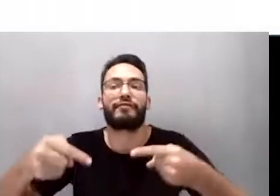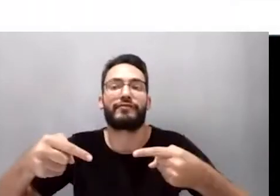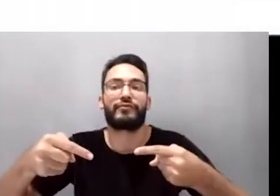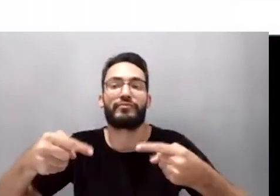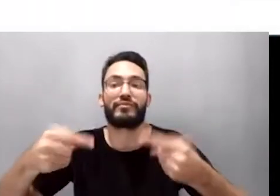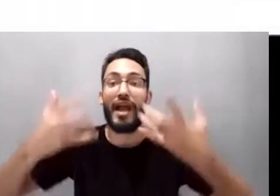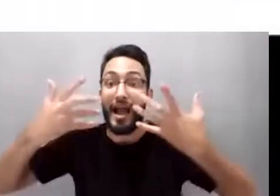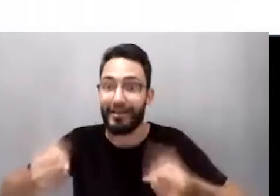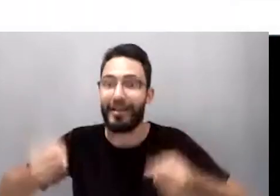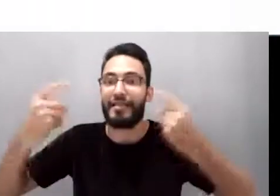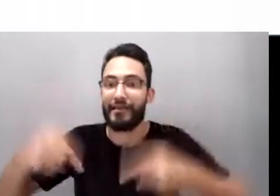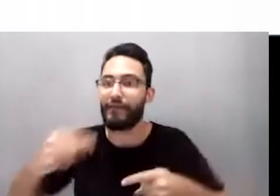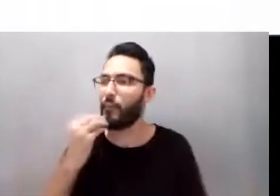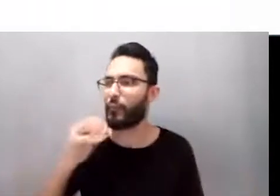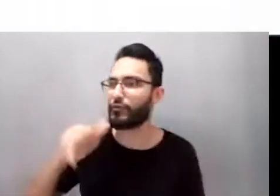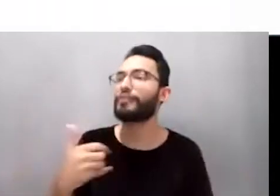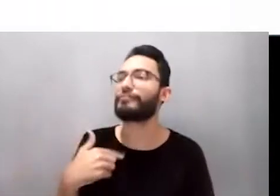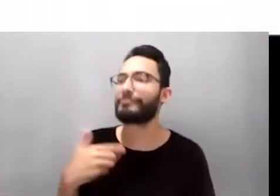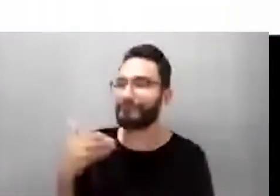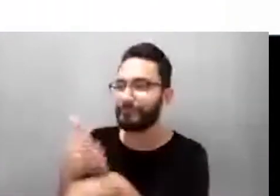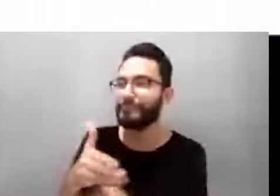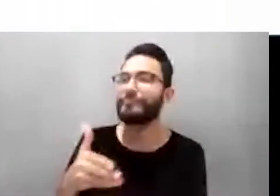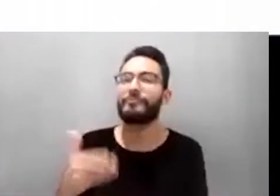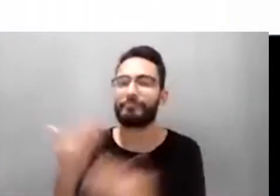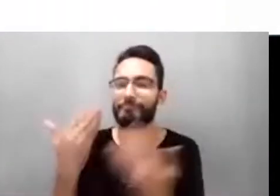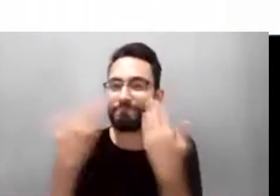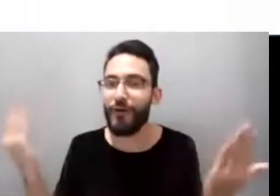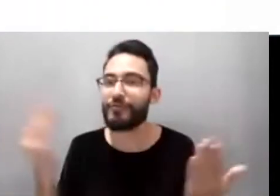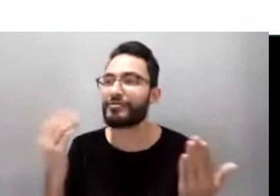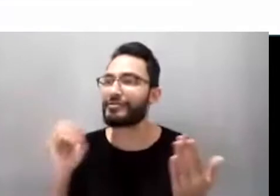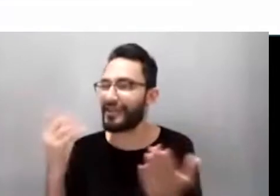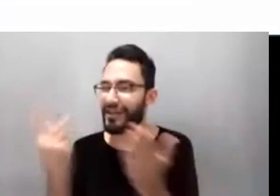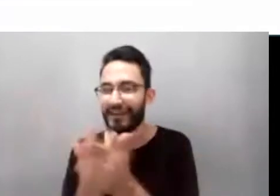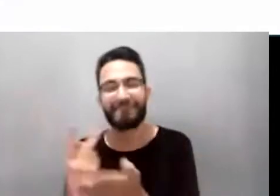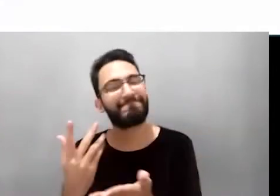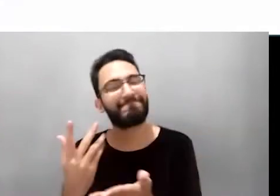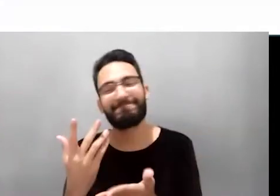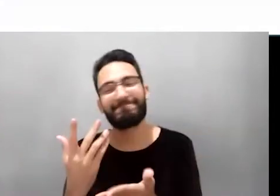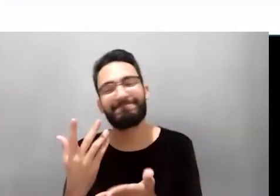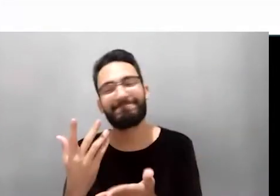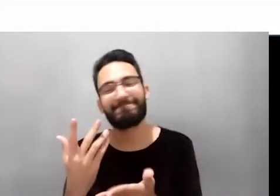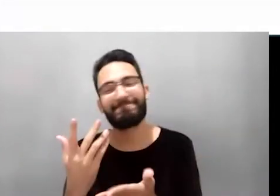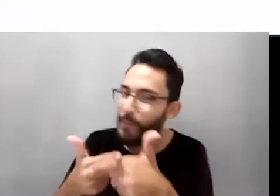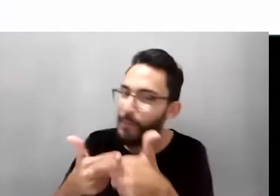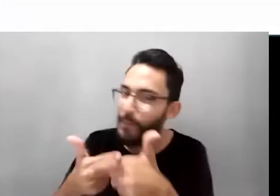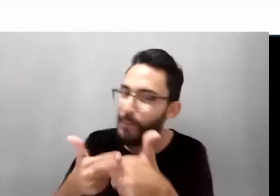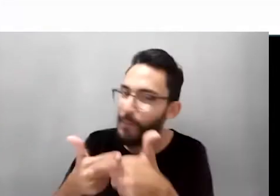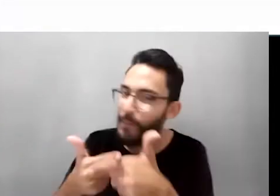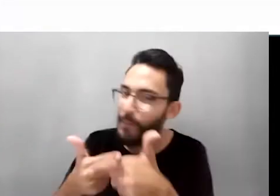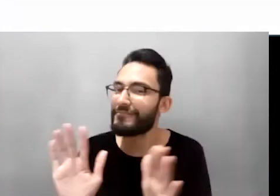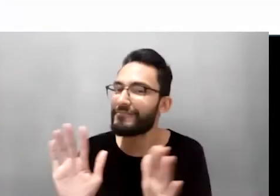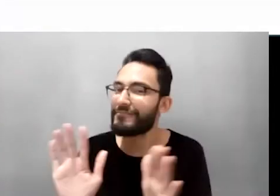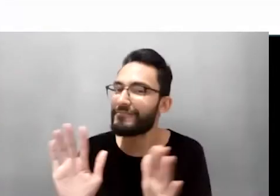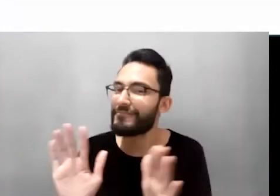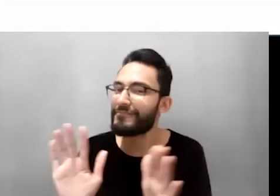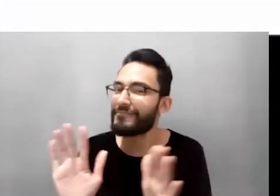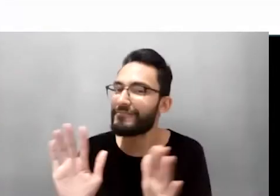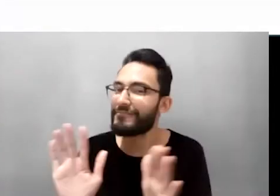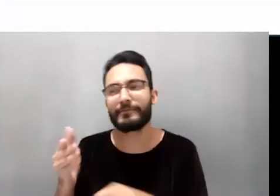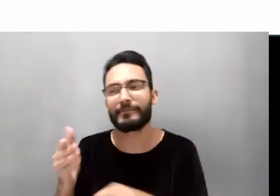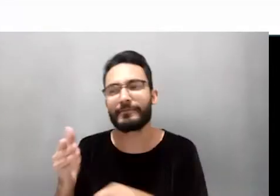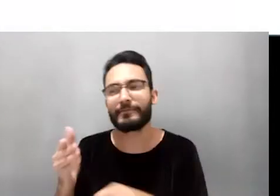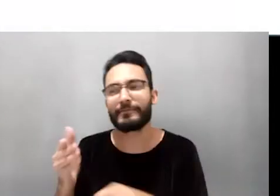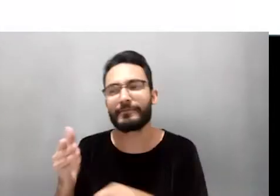toda oportunidade que aparecer para e melhorando o seu inglês. Não tem problema você errar no começo. À medida